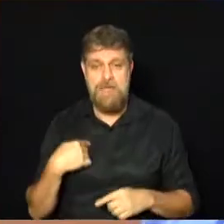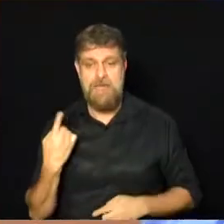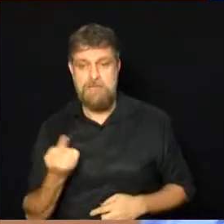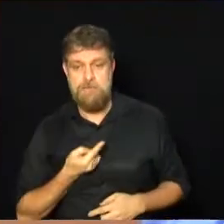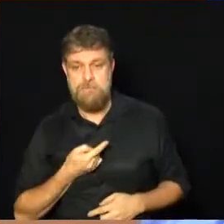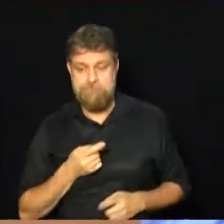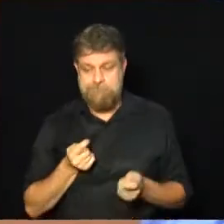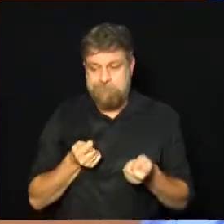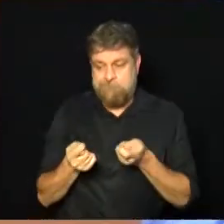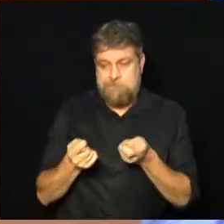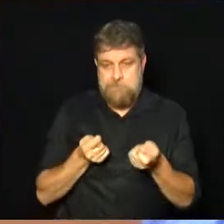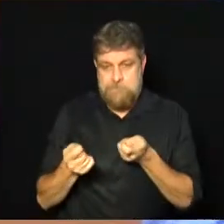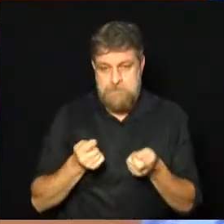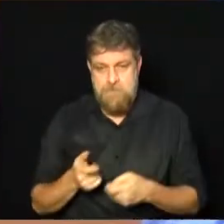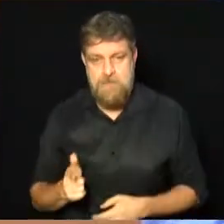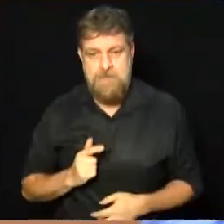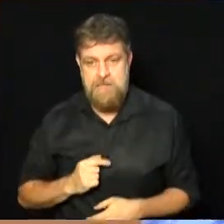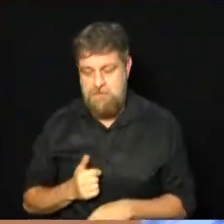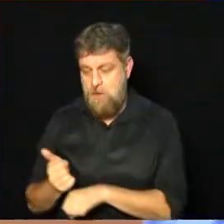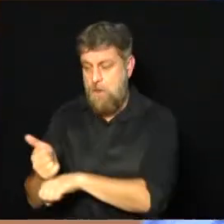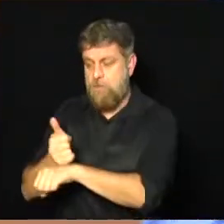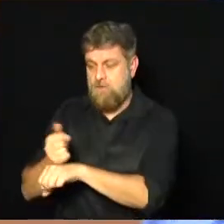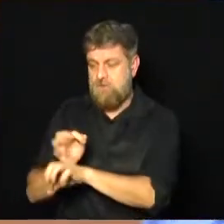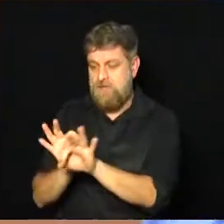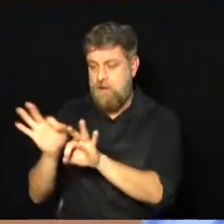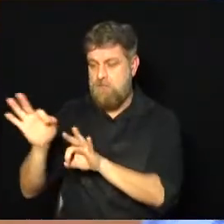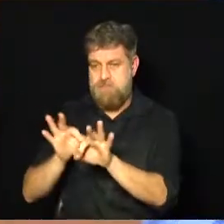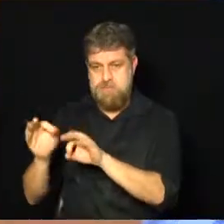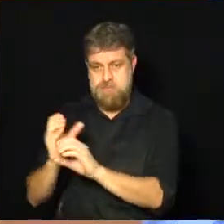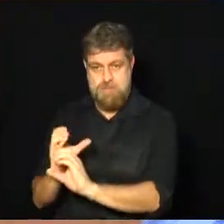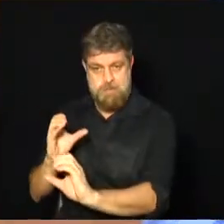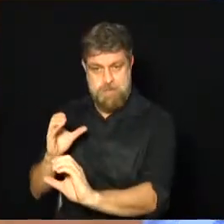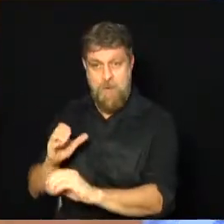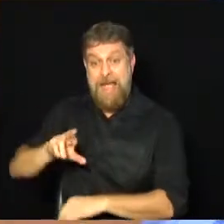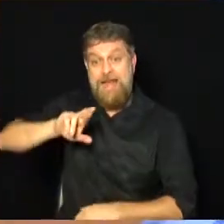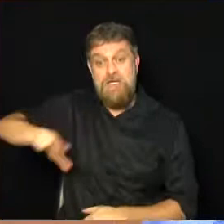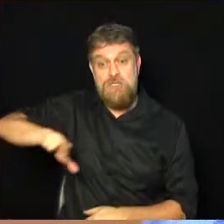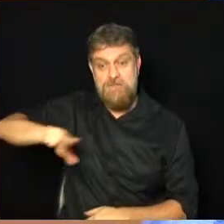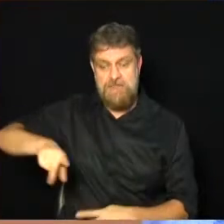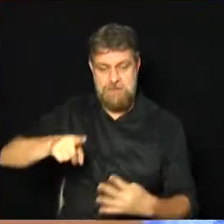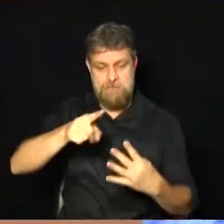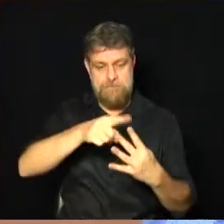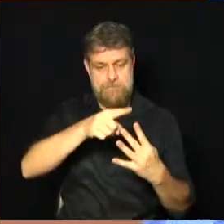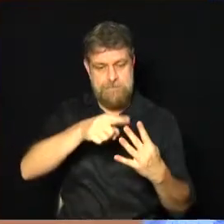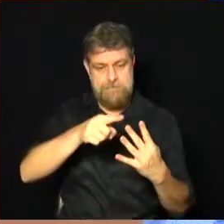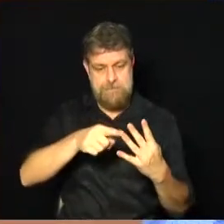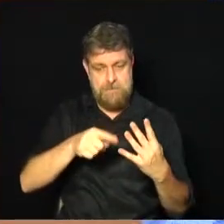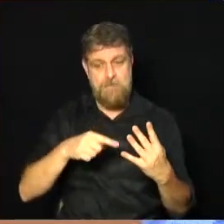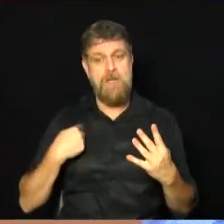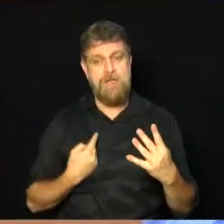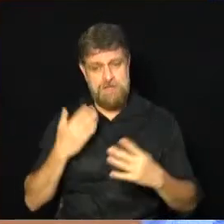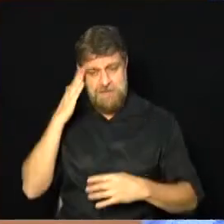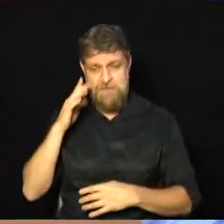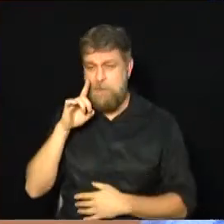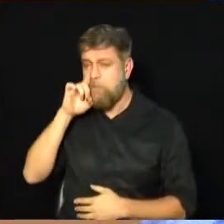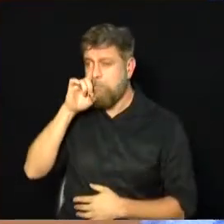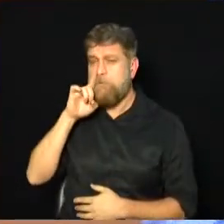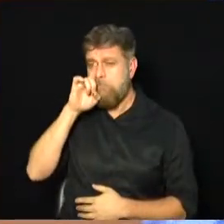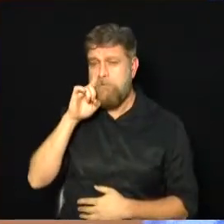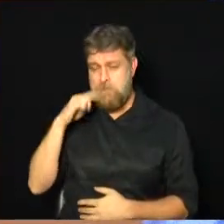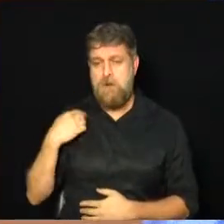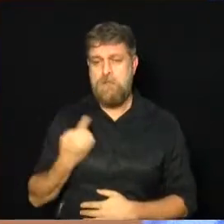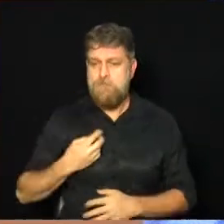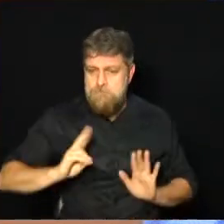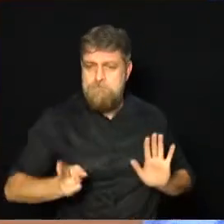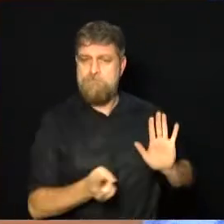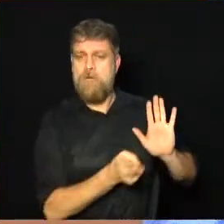coordenação que fizemos, que foram projetistas diferentes. Então, isso é uma coisa que sabíamos do risco e mais assumimos e